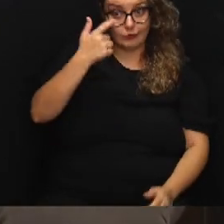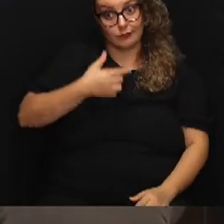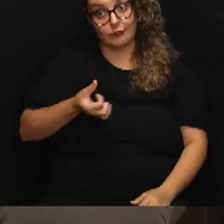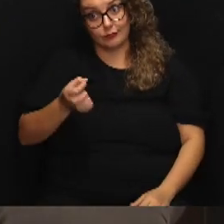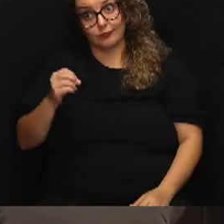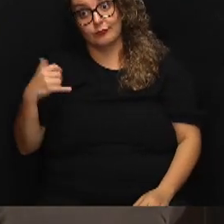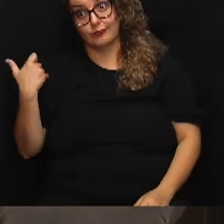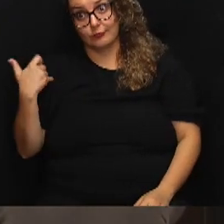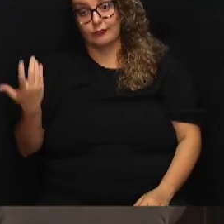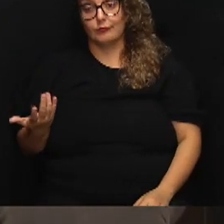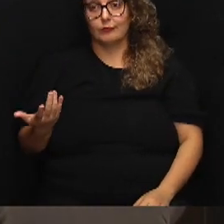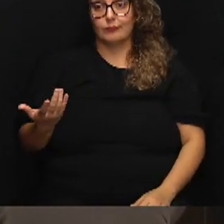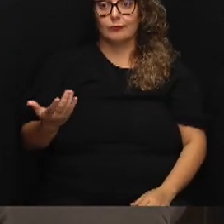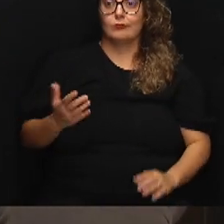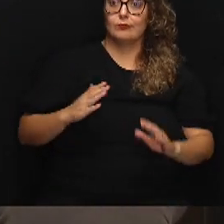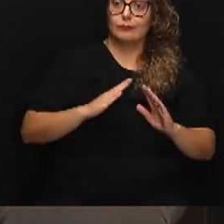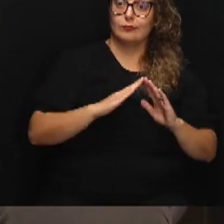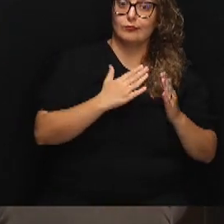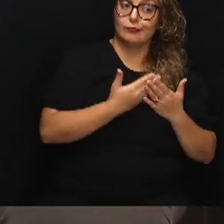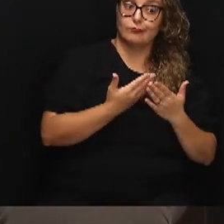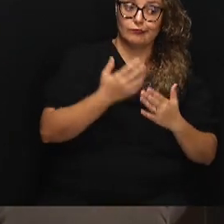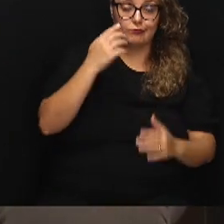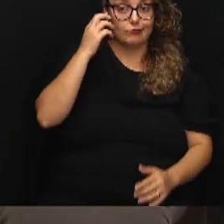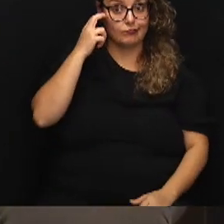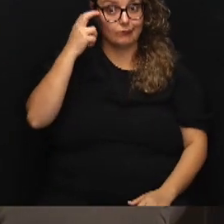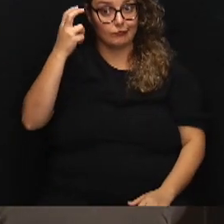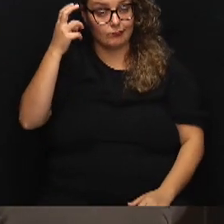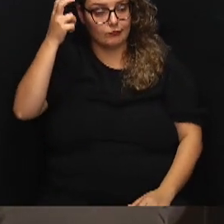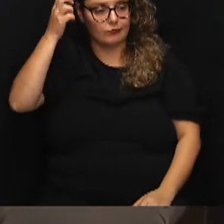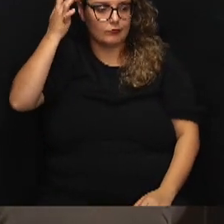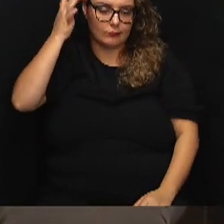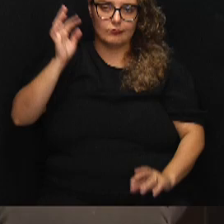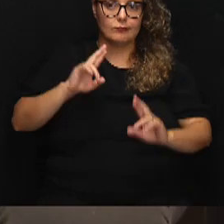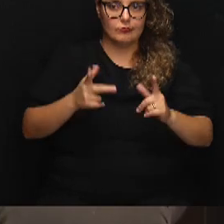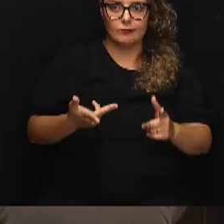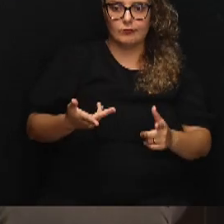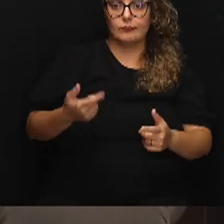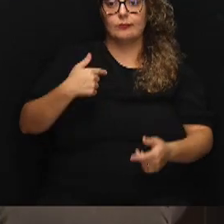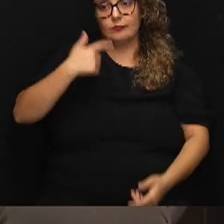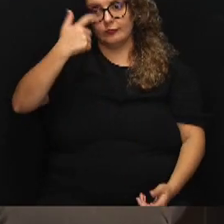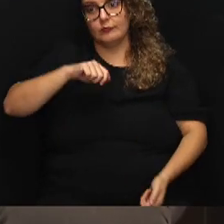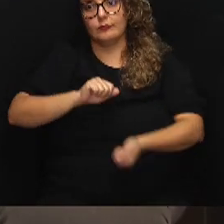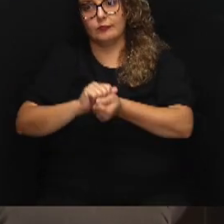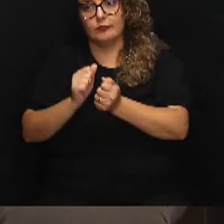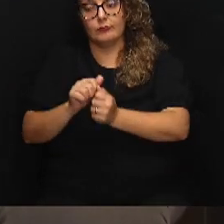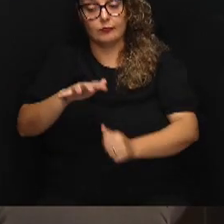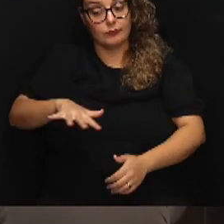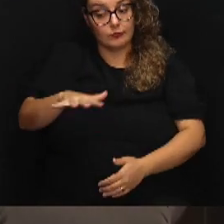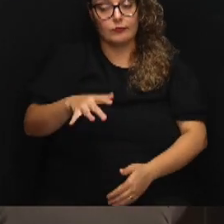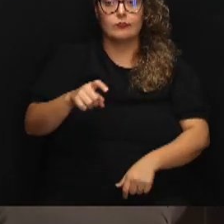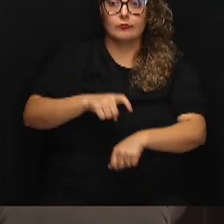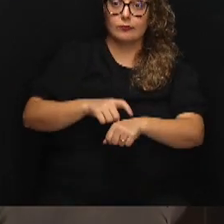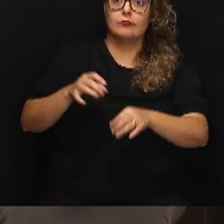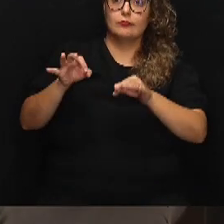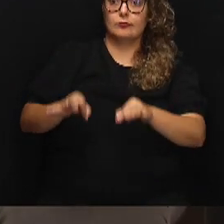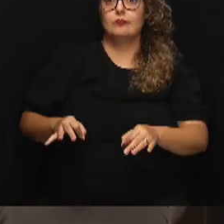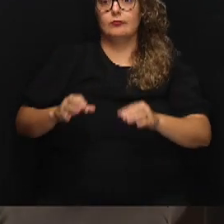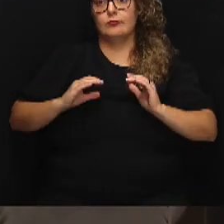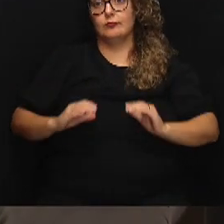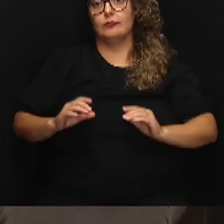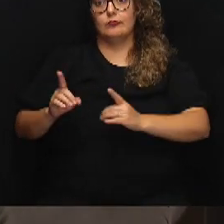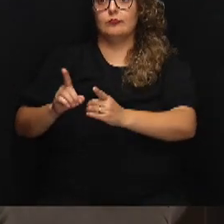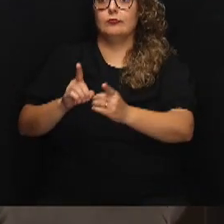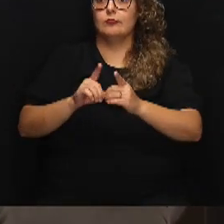idade e tenho uma escola um pouco diferente. Então eu tenho que me adaptar à realidade nova de mercado para poder ter a condição correta de atender as